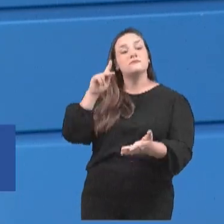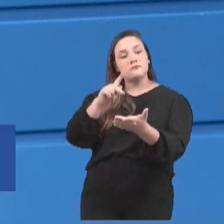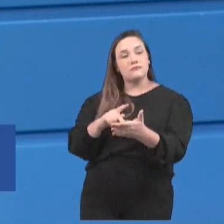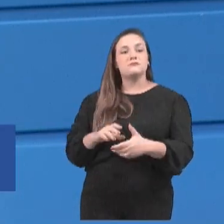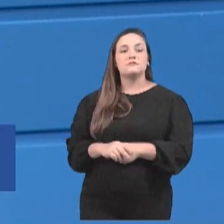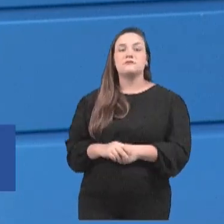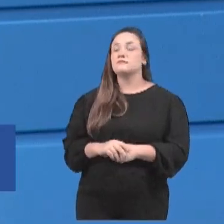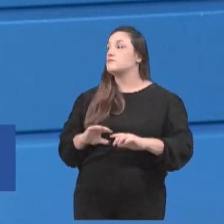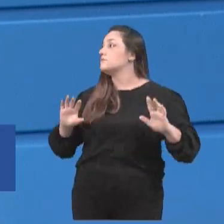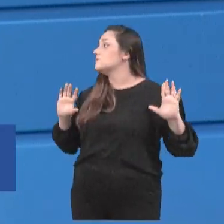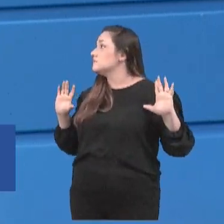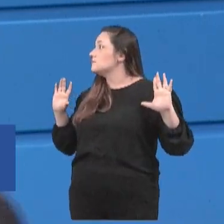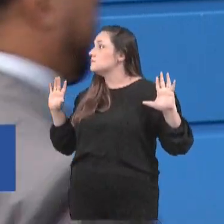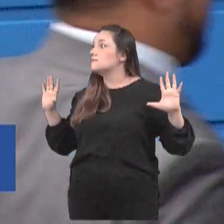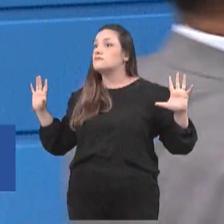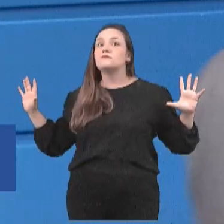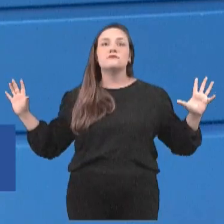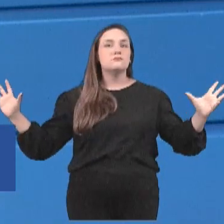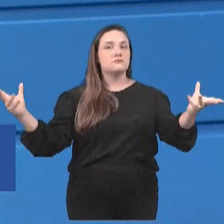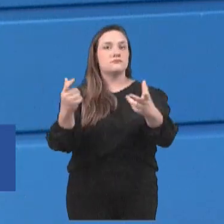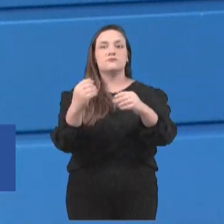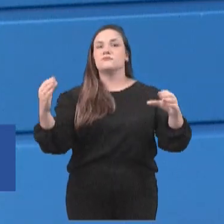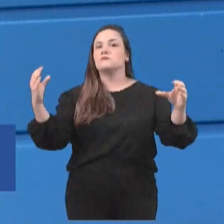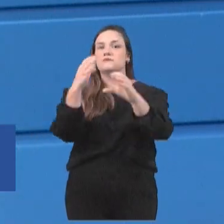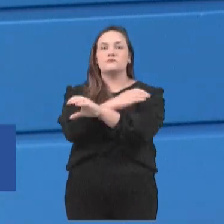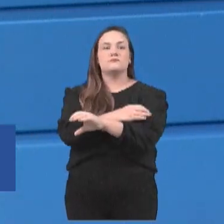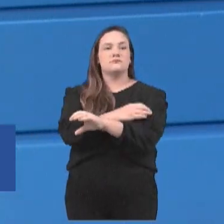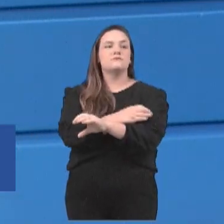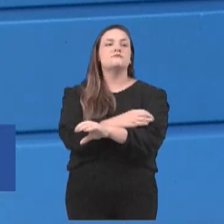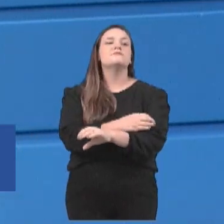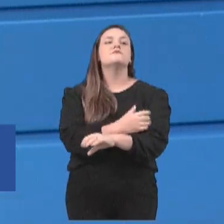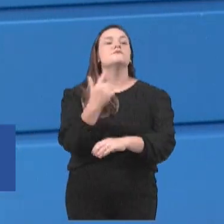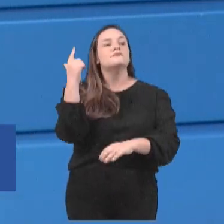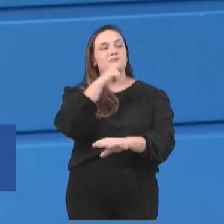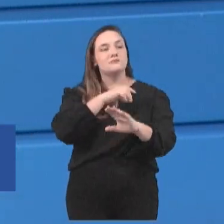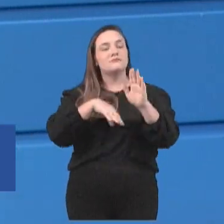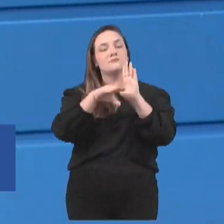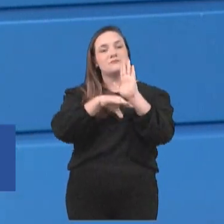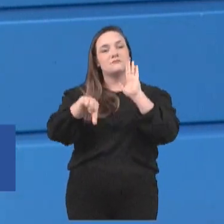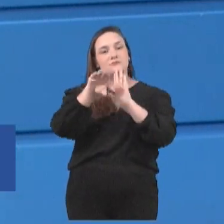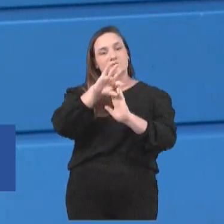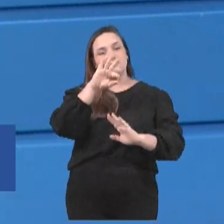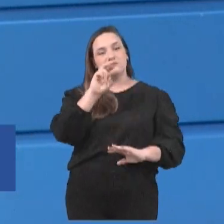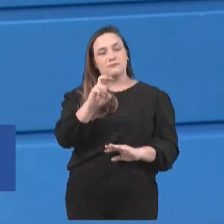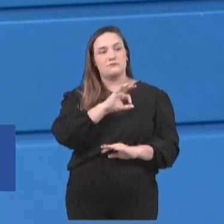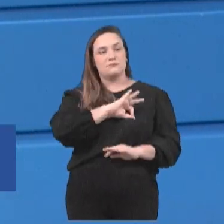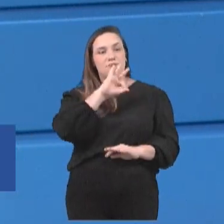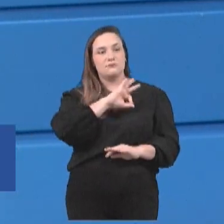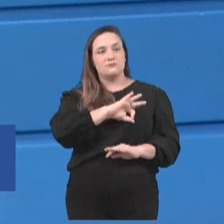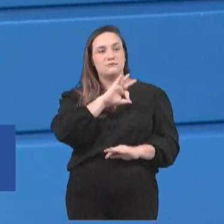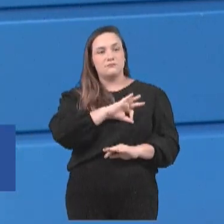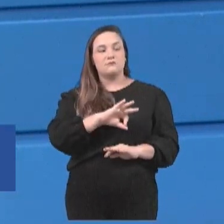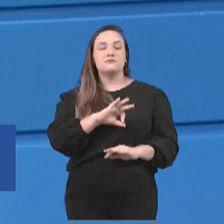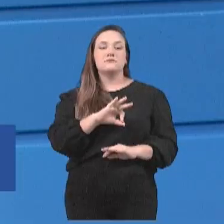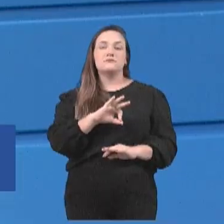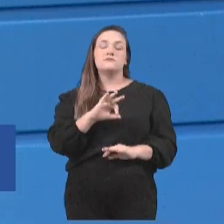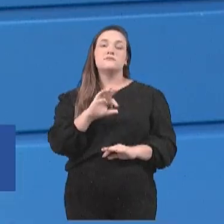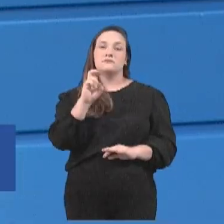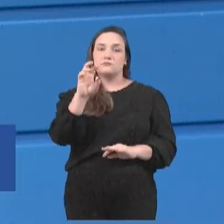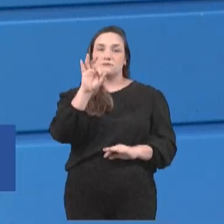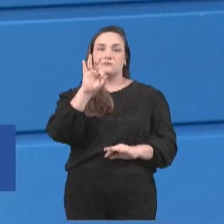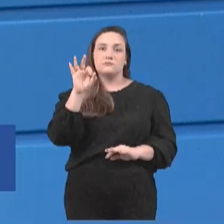realmente todos agora, sem ficar ninguém de fora, possam ter esses 5% mais do que